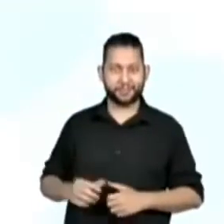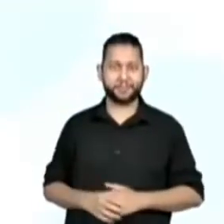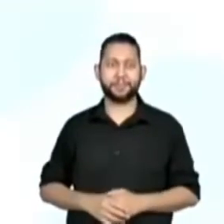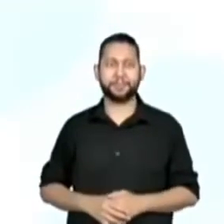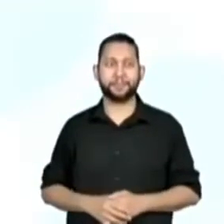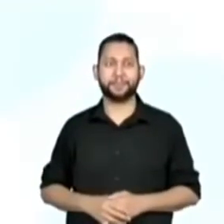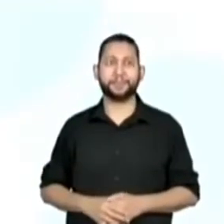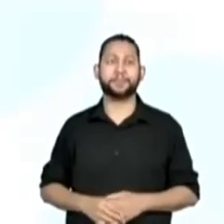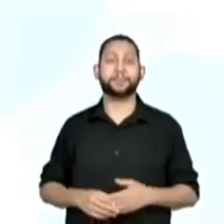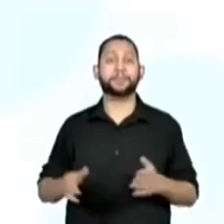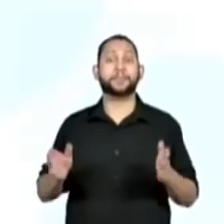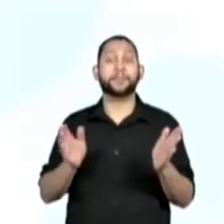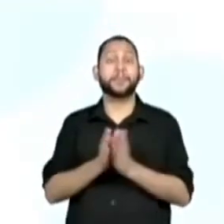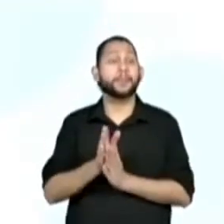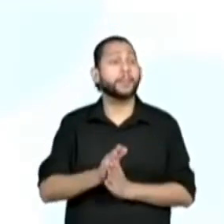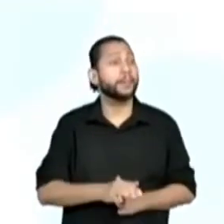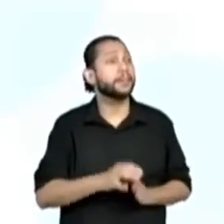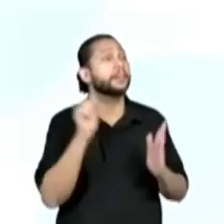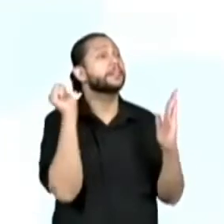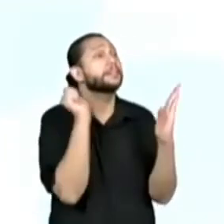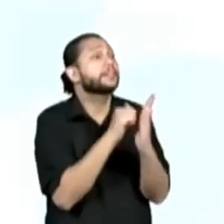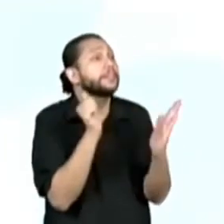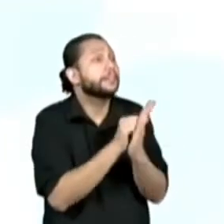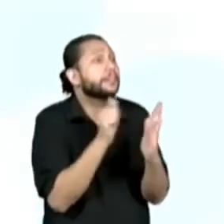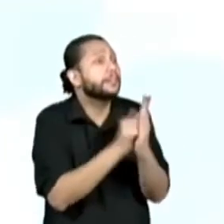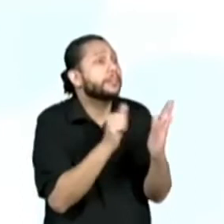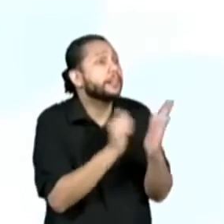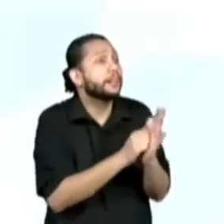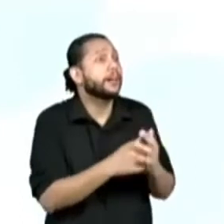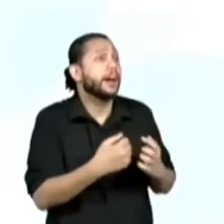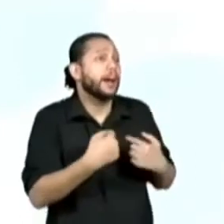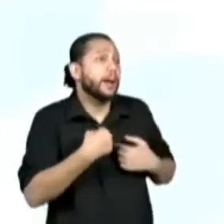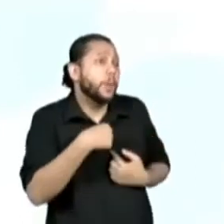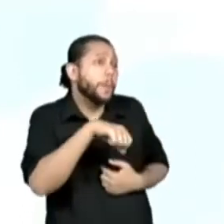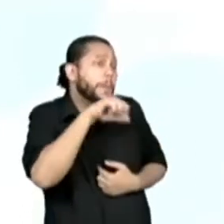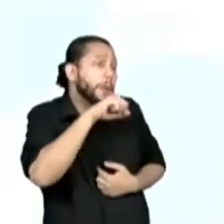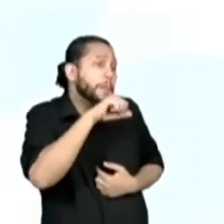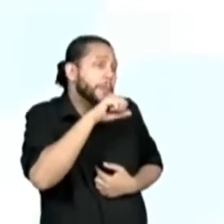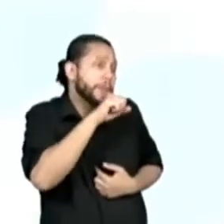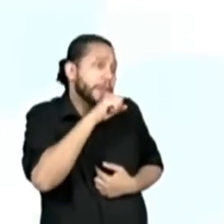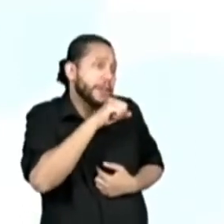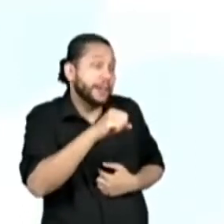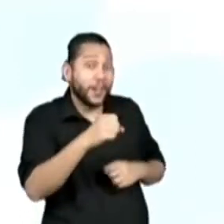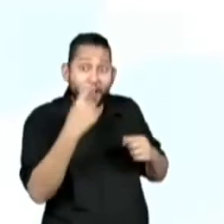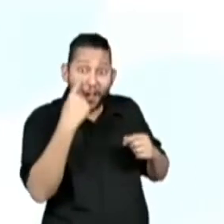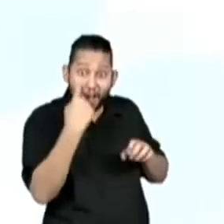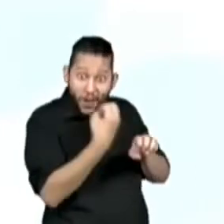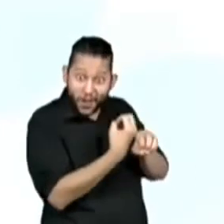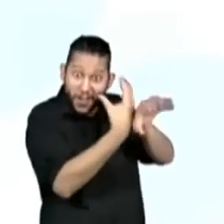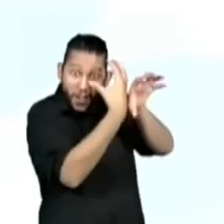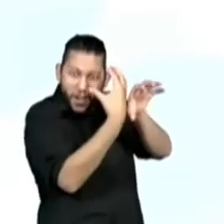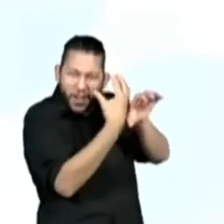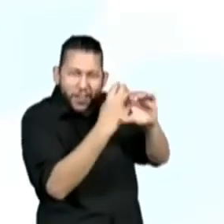Abra, queridos pequenos. Está aqui vossa mãezinha, que trouxe um presente para cada um.